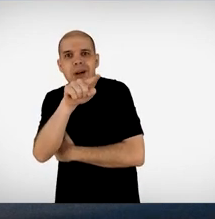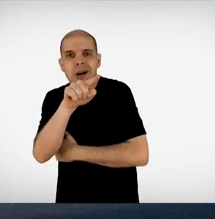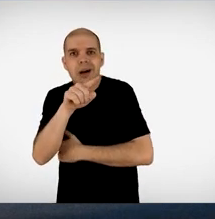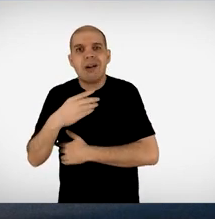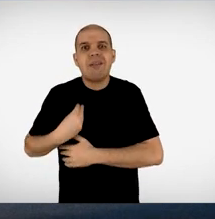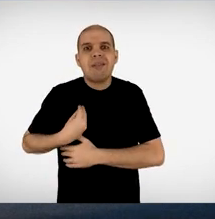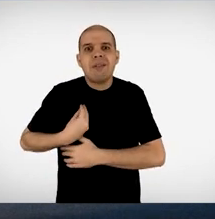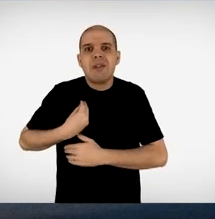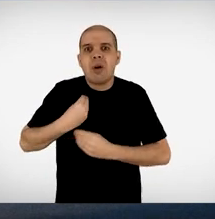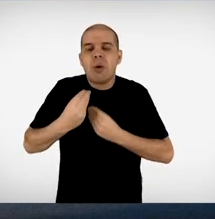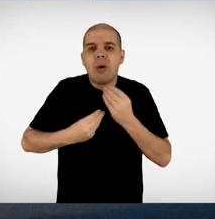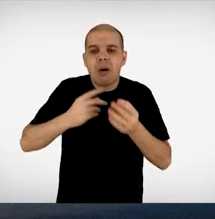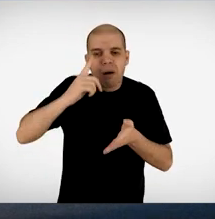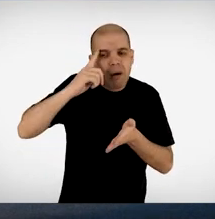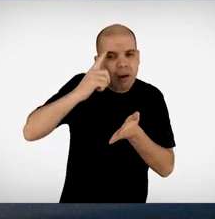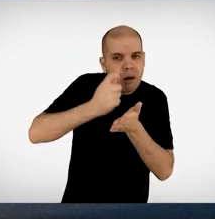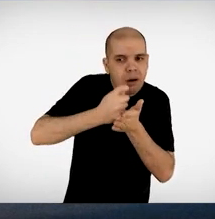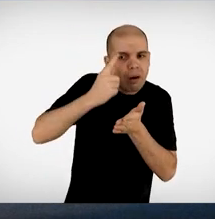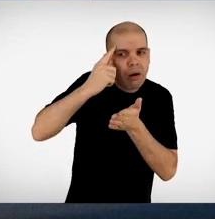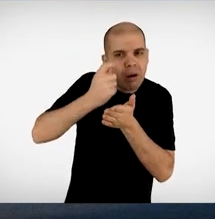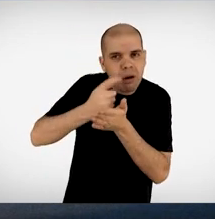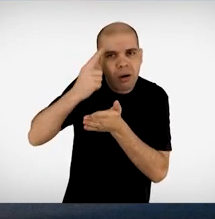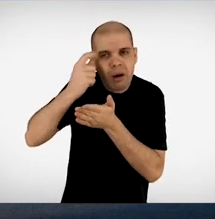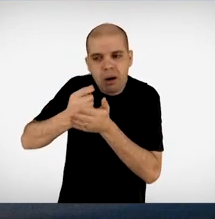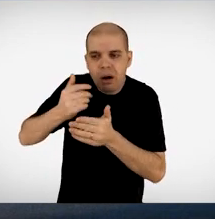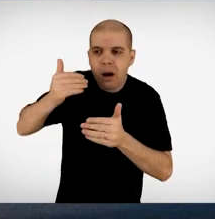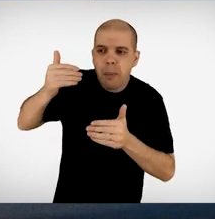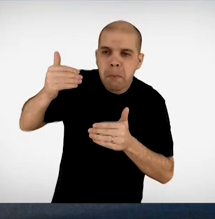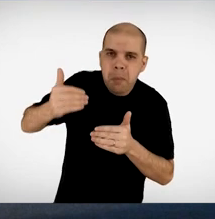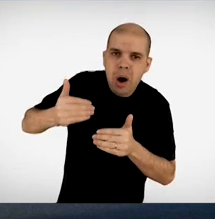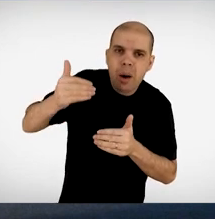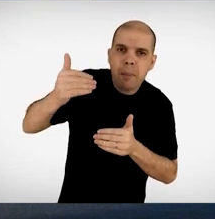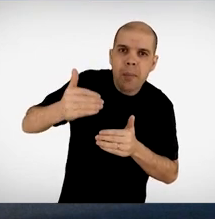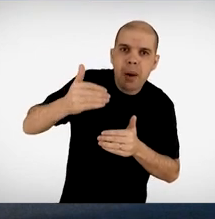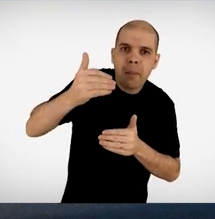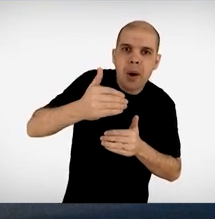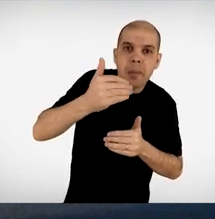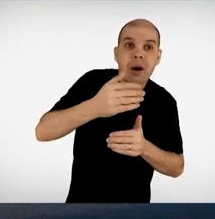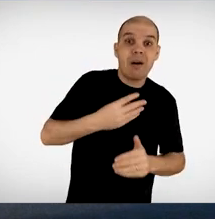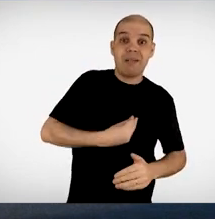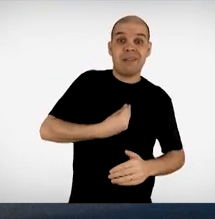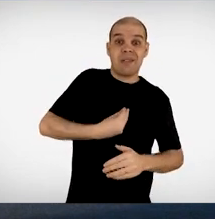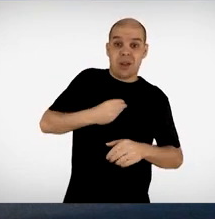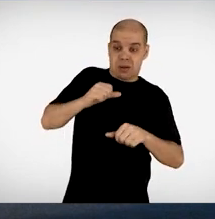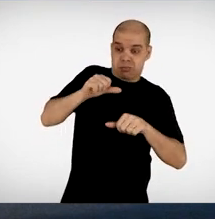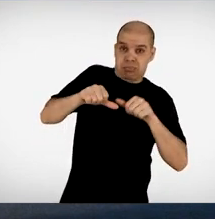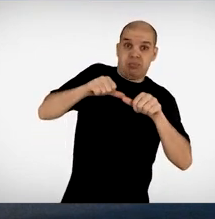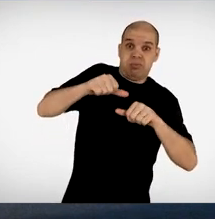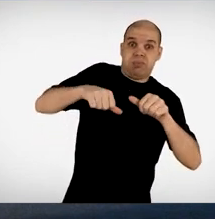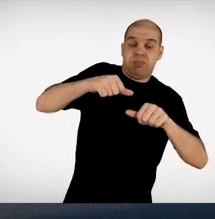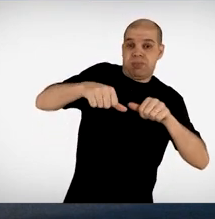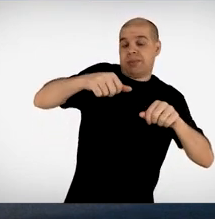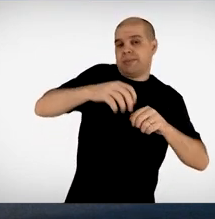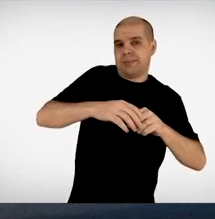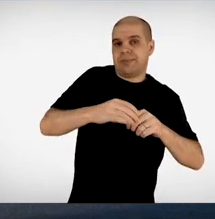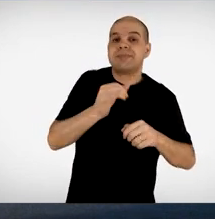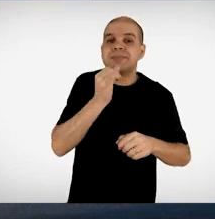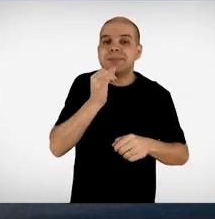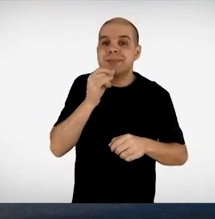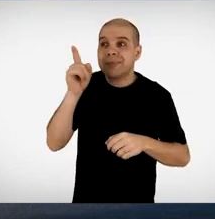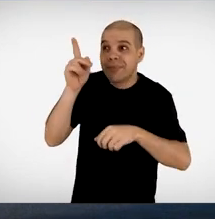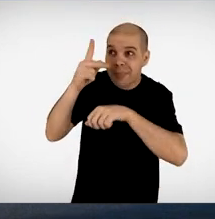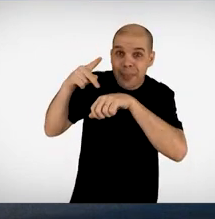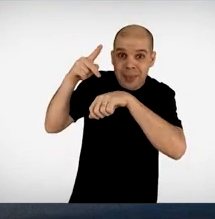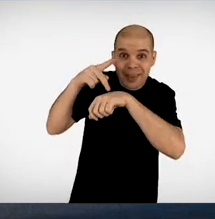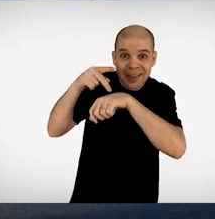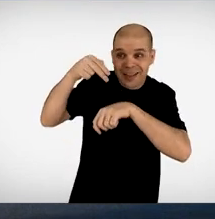si mesma. Ah, e eu penso a Noruega aqui como um símbolo, né, desse ambiente suficientemente bom, pensando que,